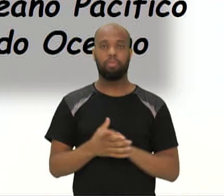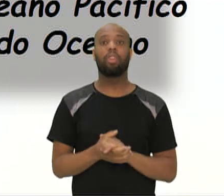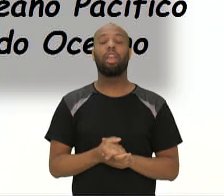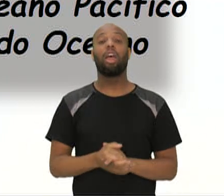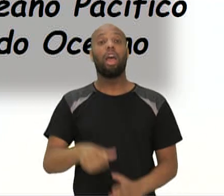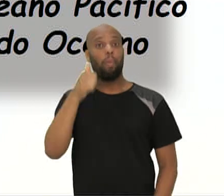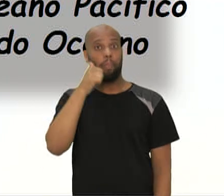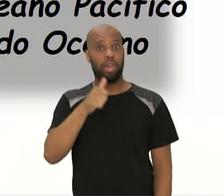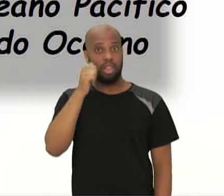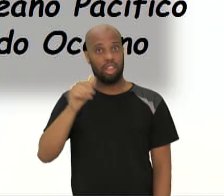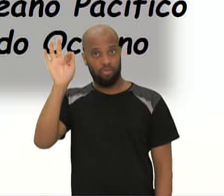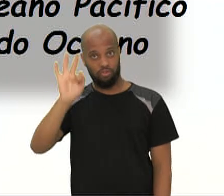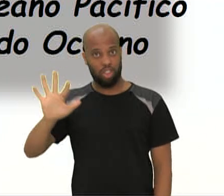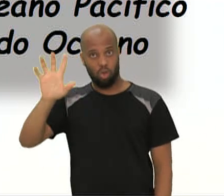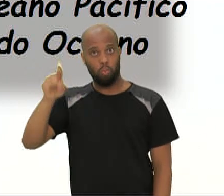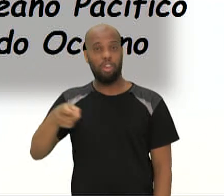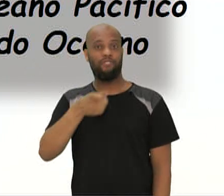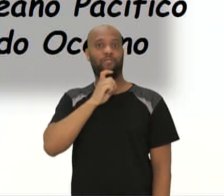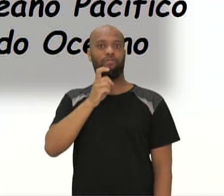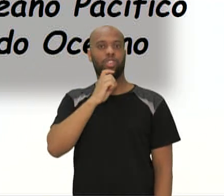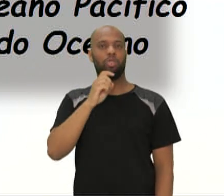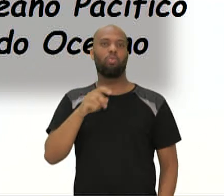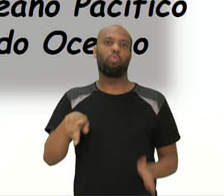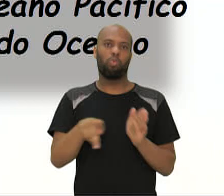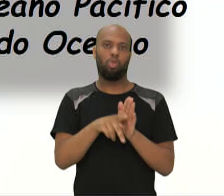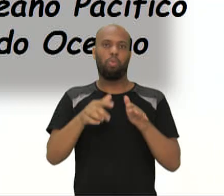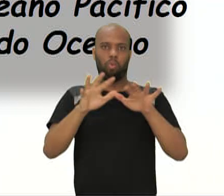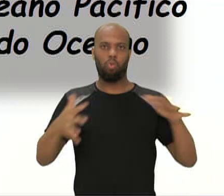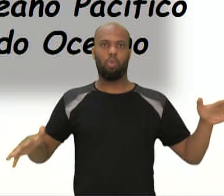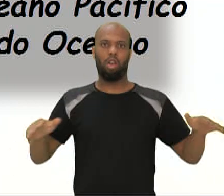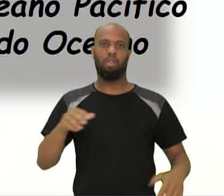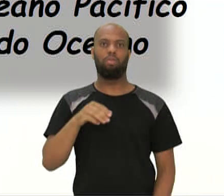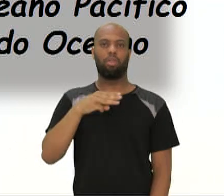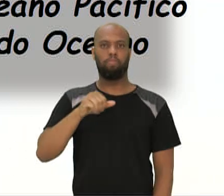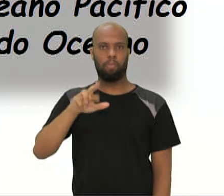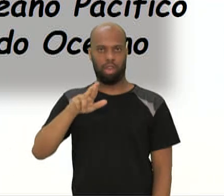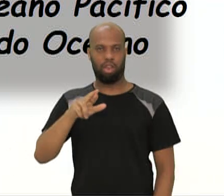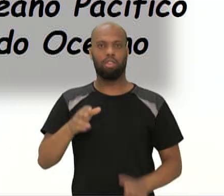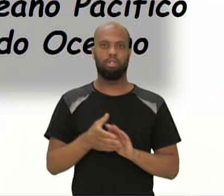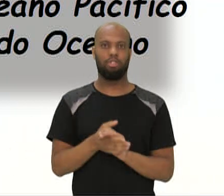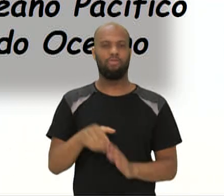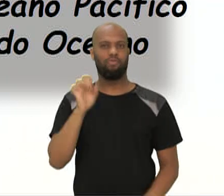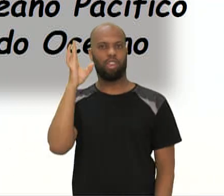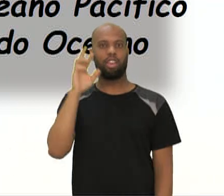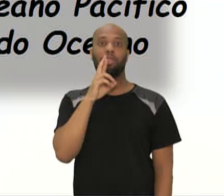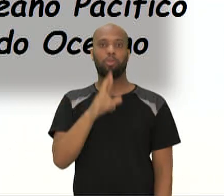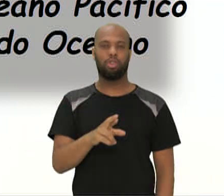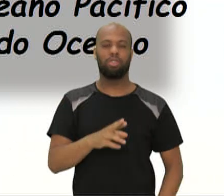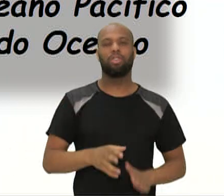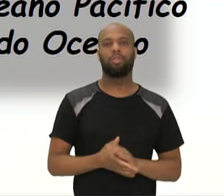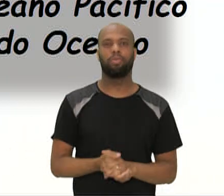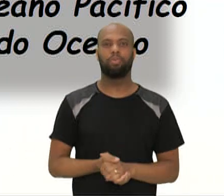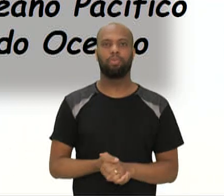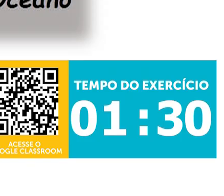e Laninha é o resfriamento das águas do Oceano Pacífico. Tá fácil, vai lá!